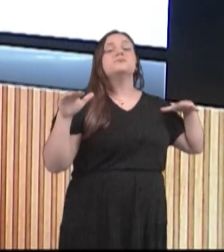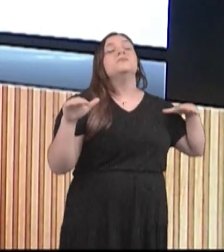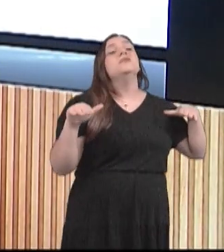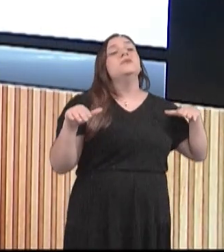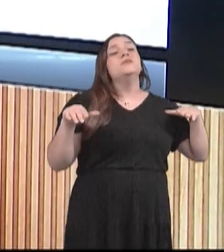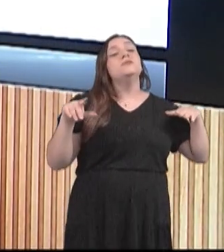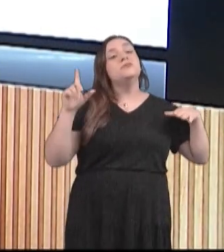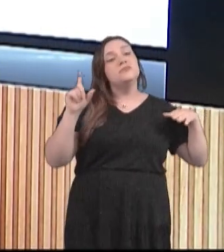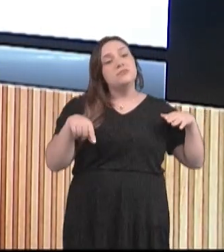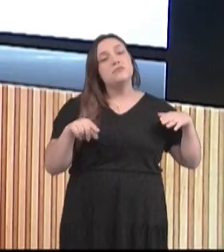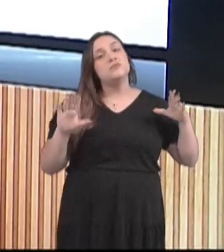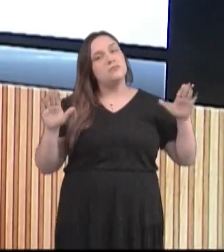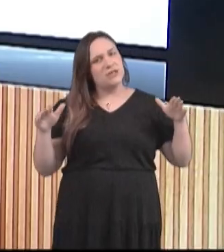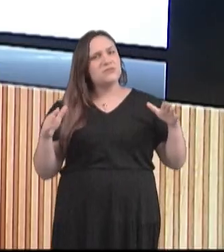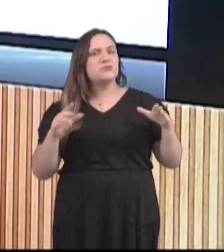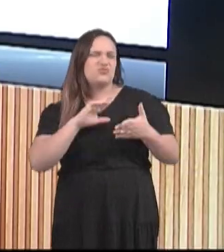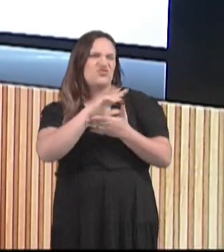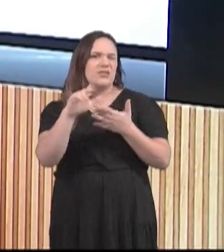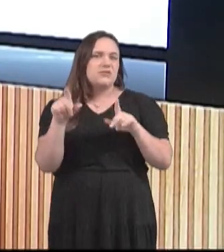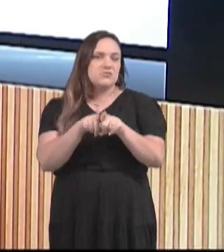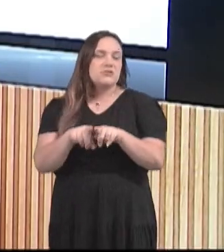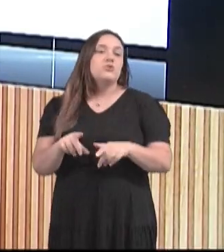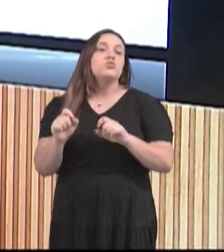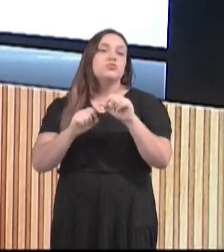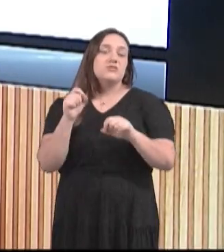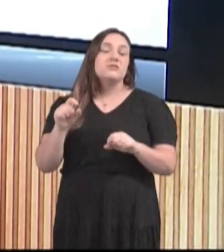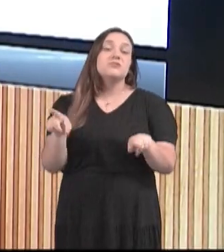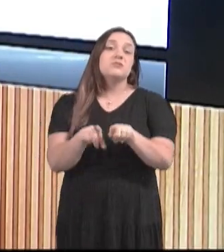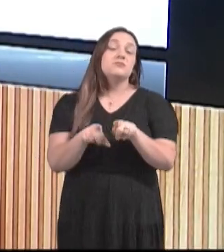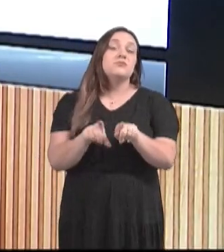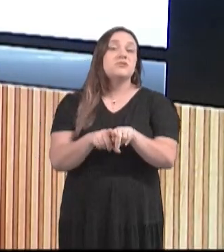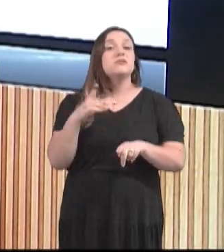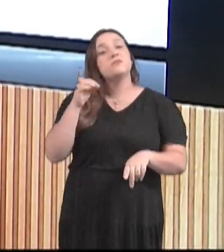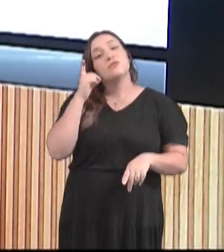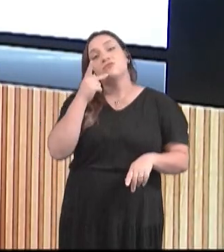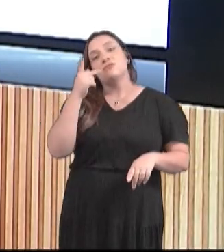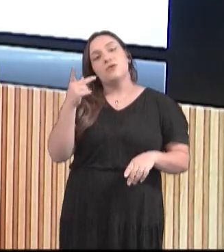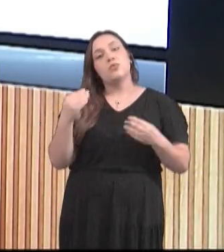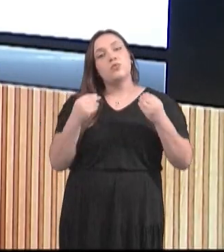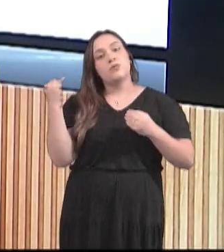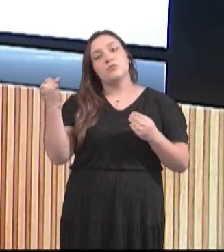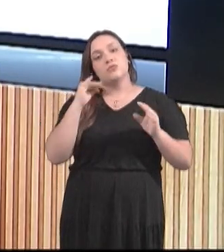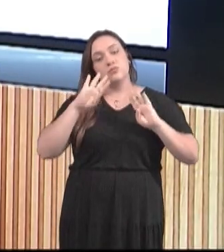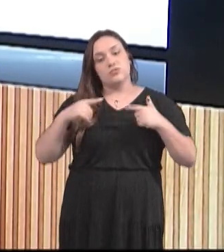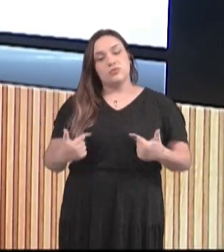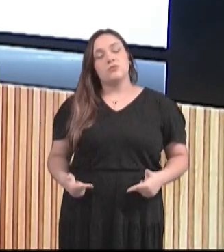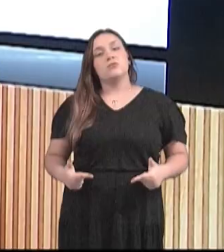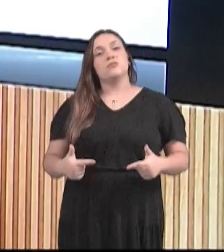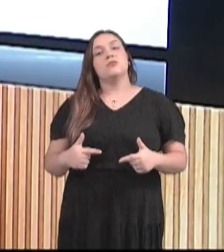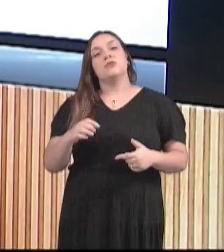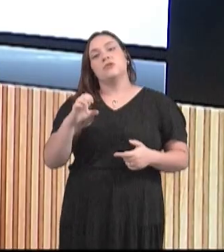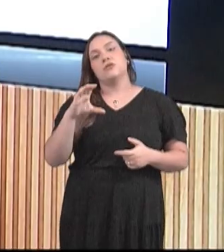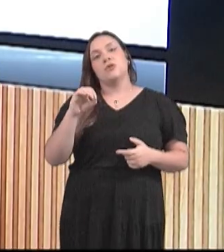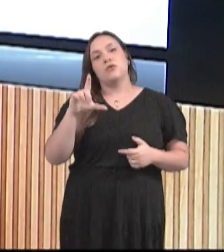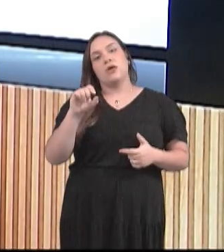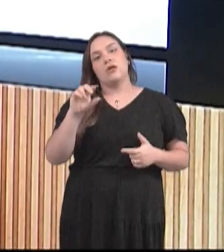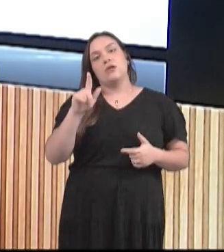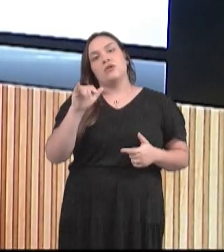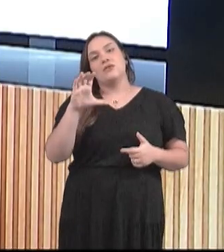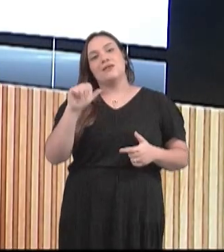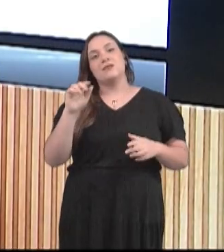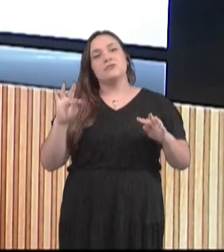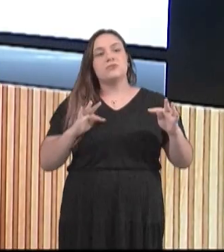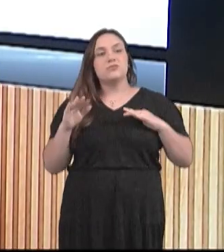crescido muito aqui em Mato Grosso do Sul, mas o deputado também destaca no projeto a relevância biológica, cultural, ecológica e turística, consolidando